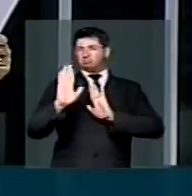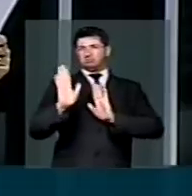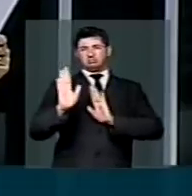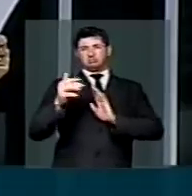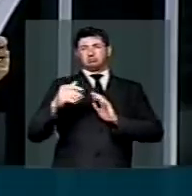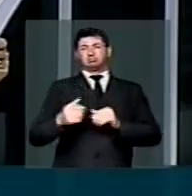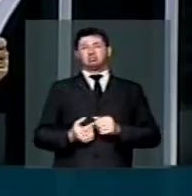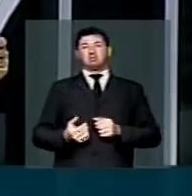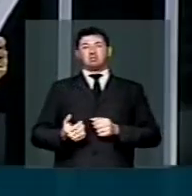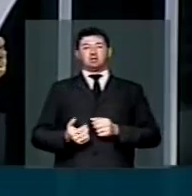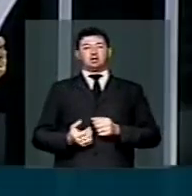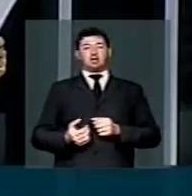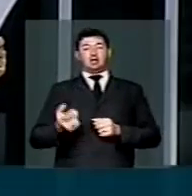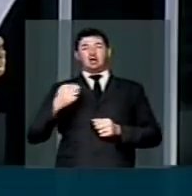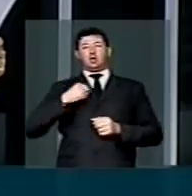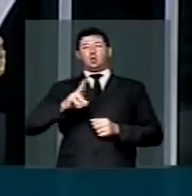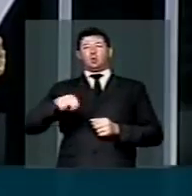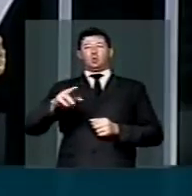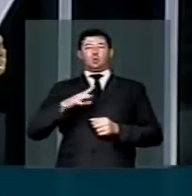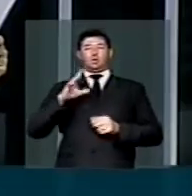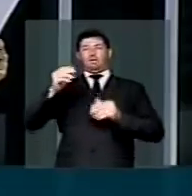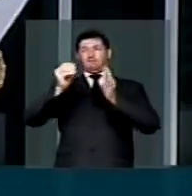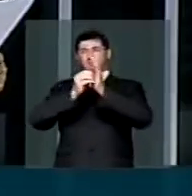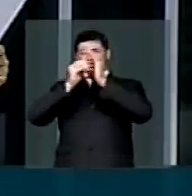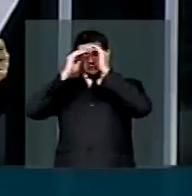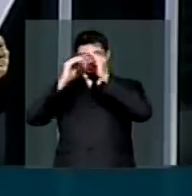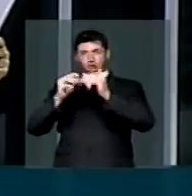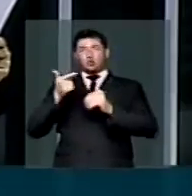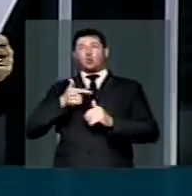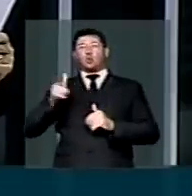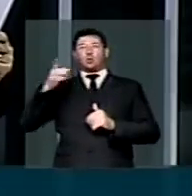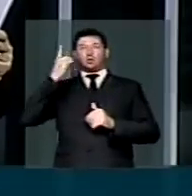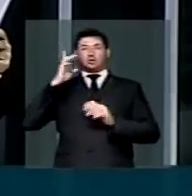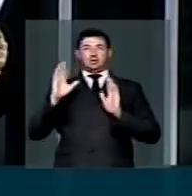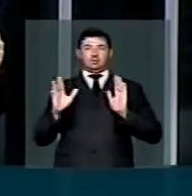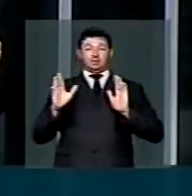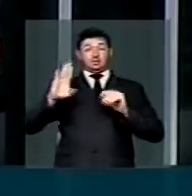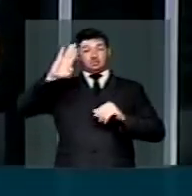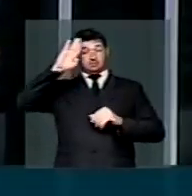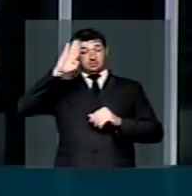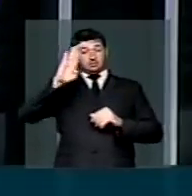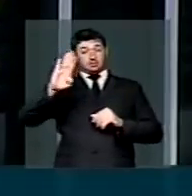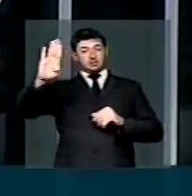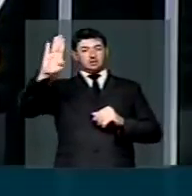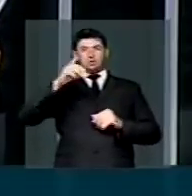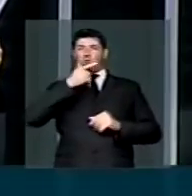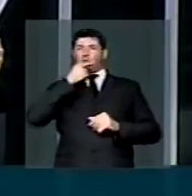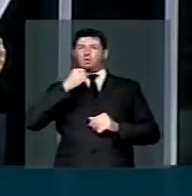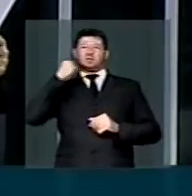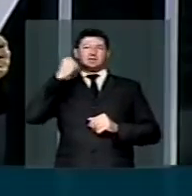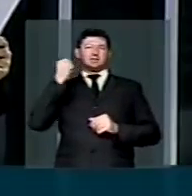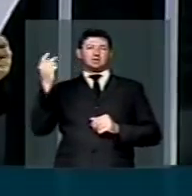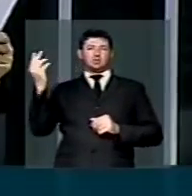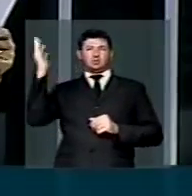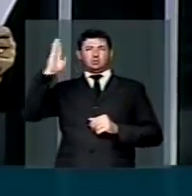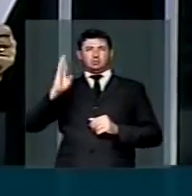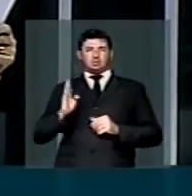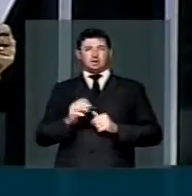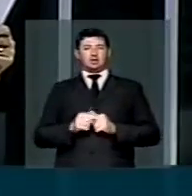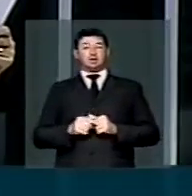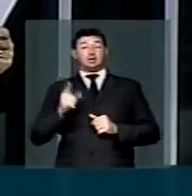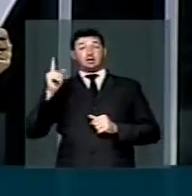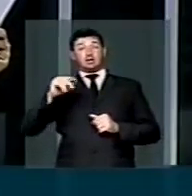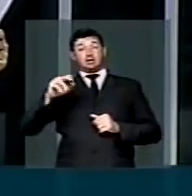seja, jamais ousaria desrespeitar um parlamentar, principalmente um senador da República, que